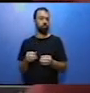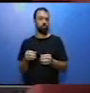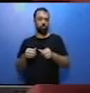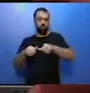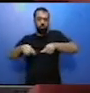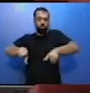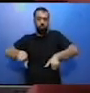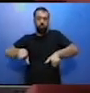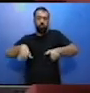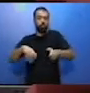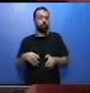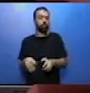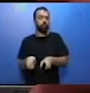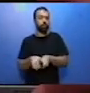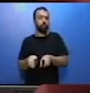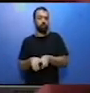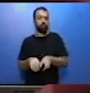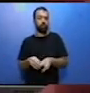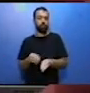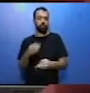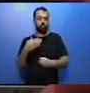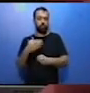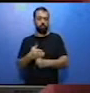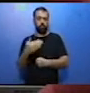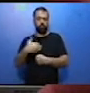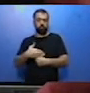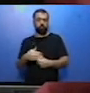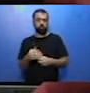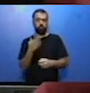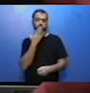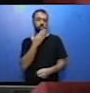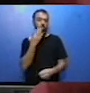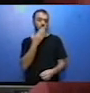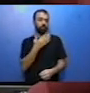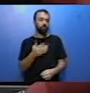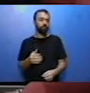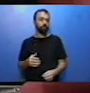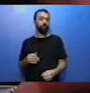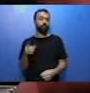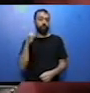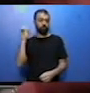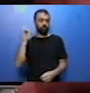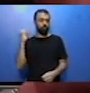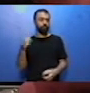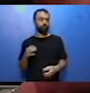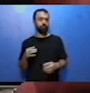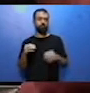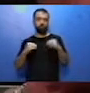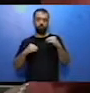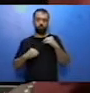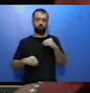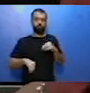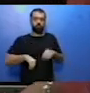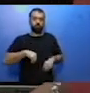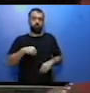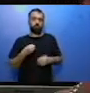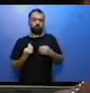são matéria-prima para o nosso organismo regular o funcionamento do nosso corpo